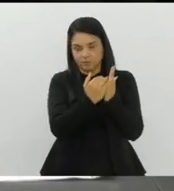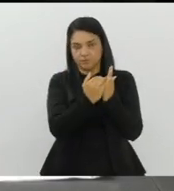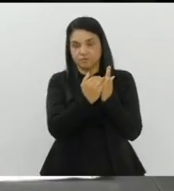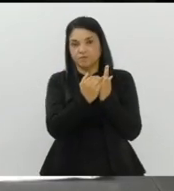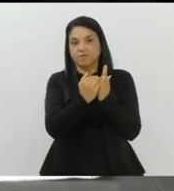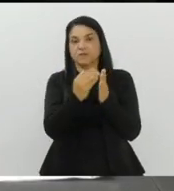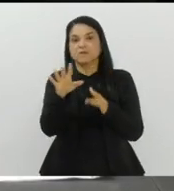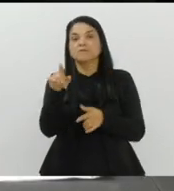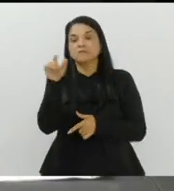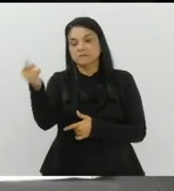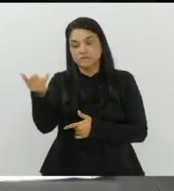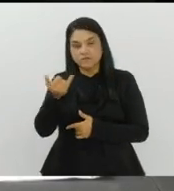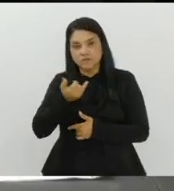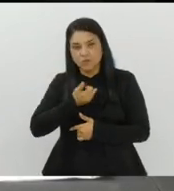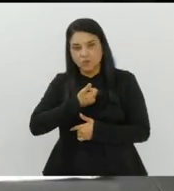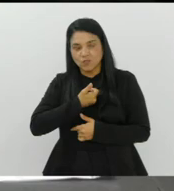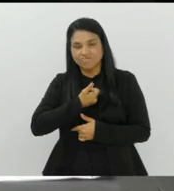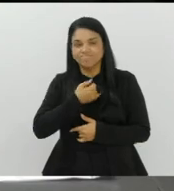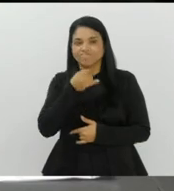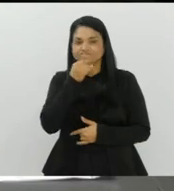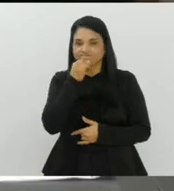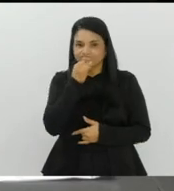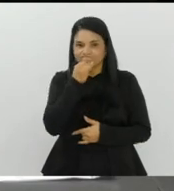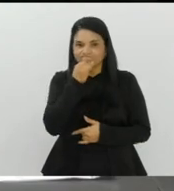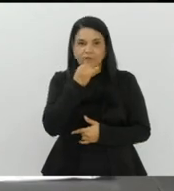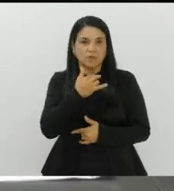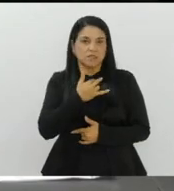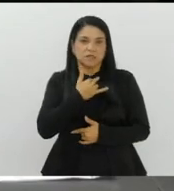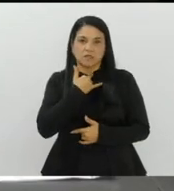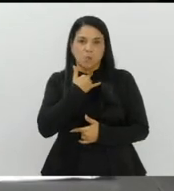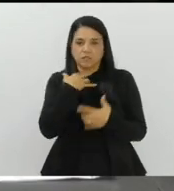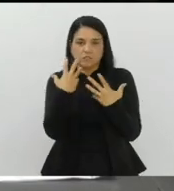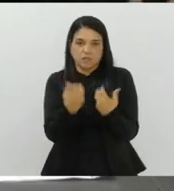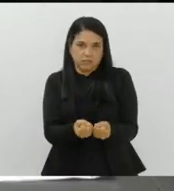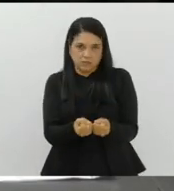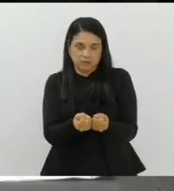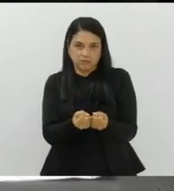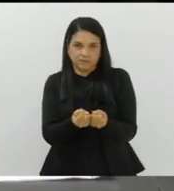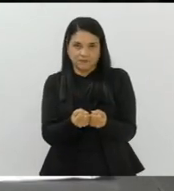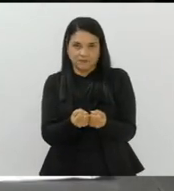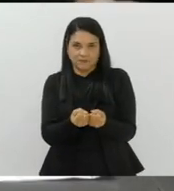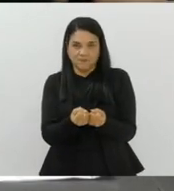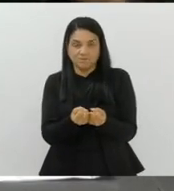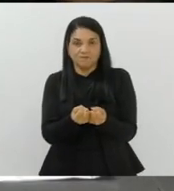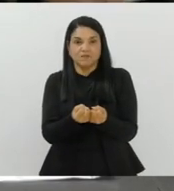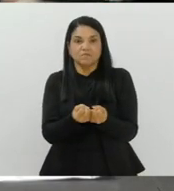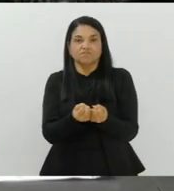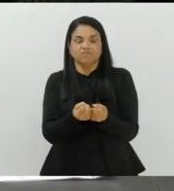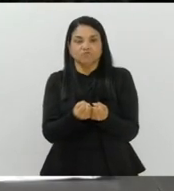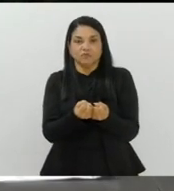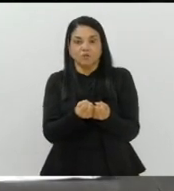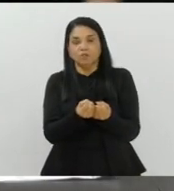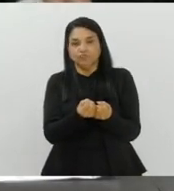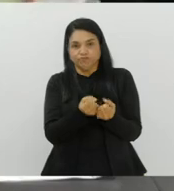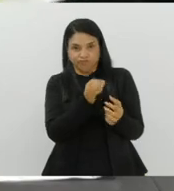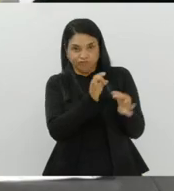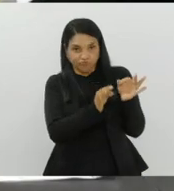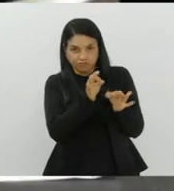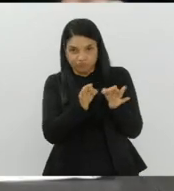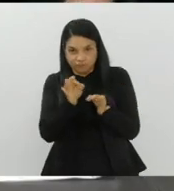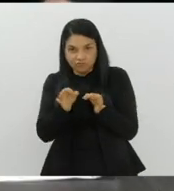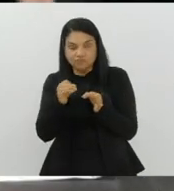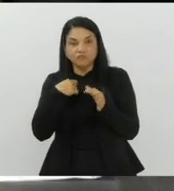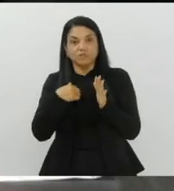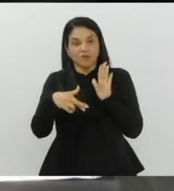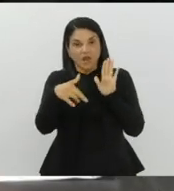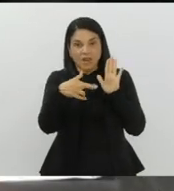O que Vossa Excelência está dizendo, infelizmente, não pode ser considerado como fato jurisdicional. Nós temos um